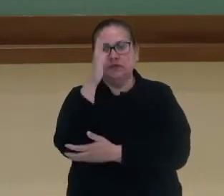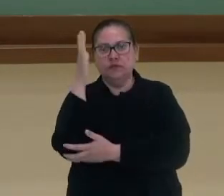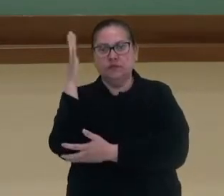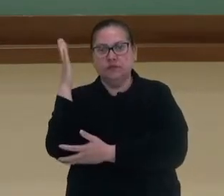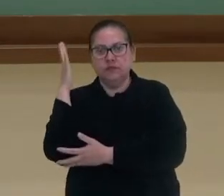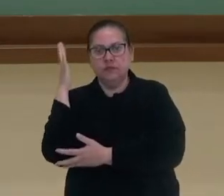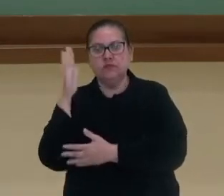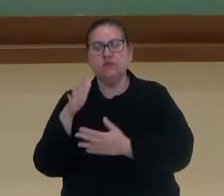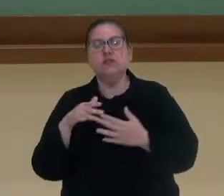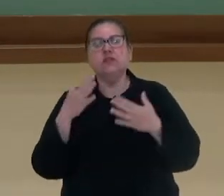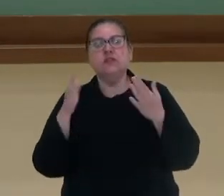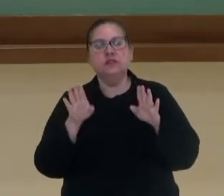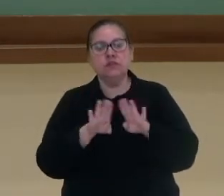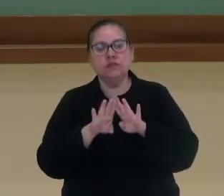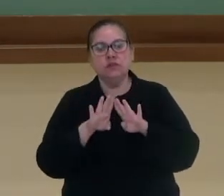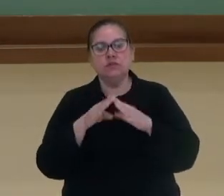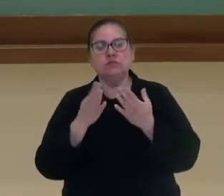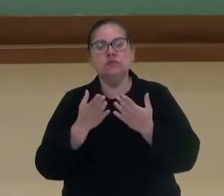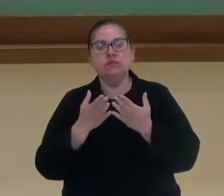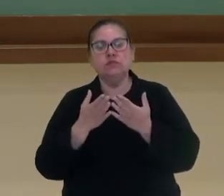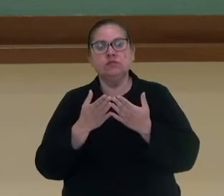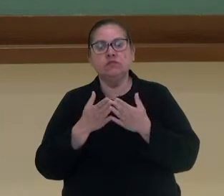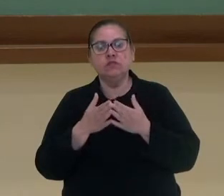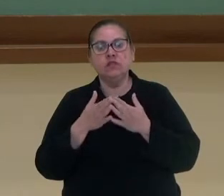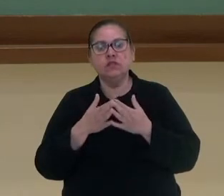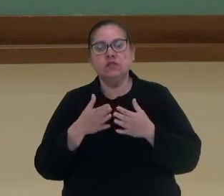natureza e ela tem um cunho de